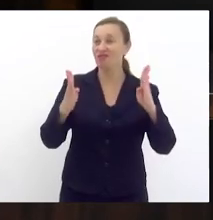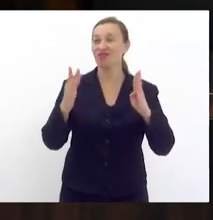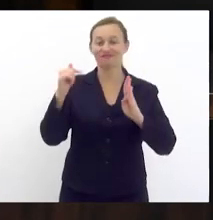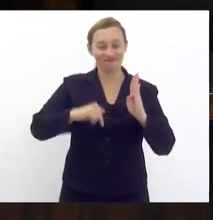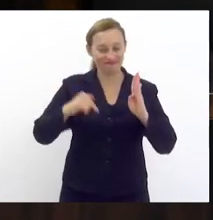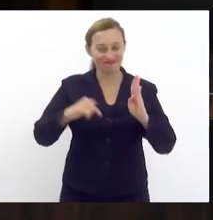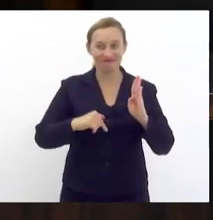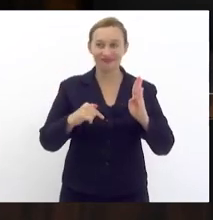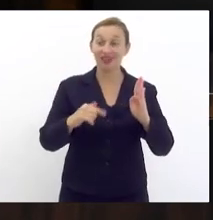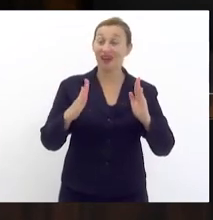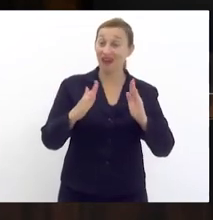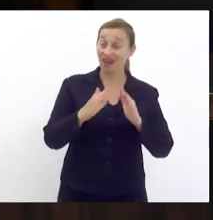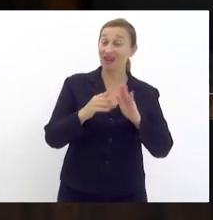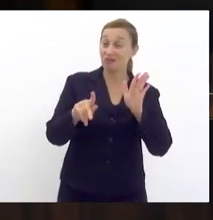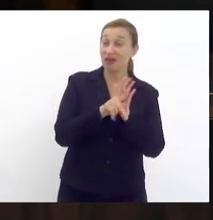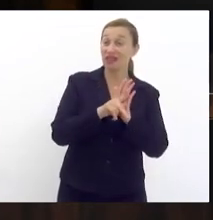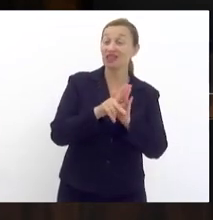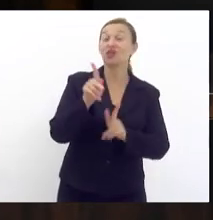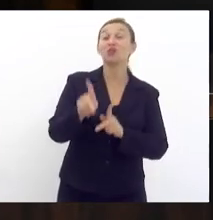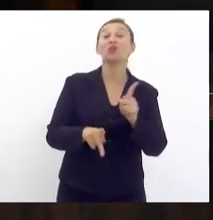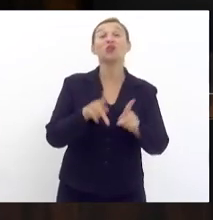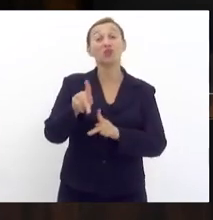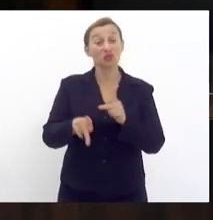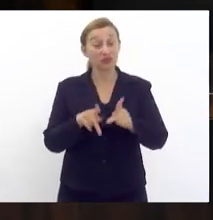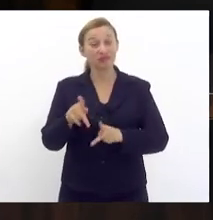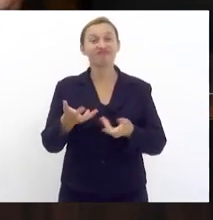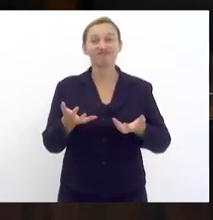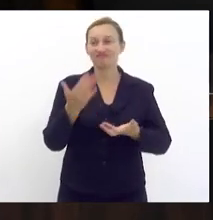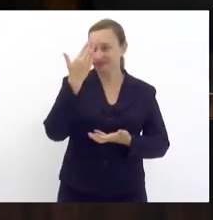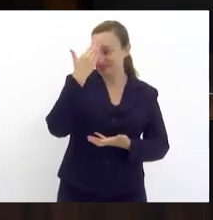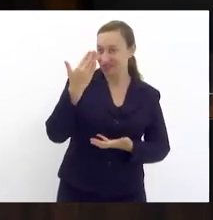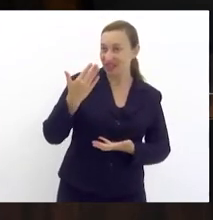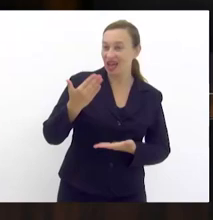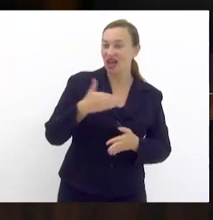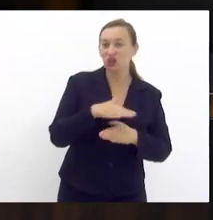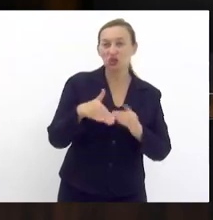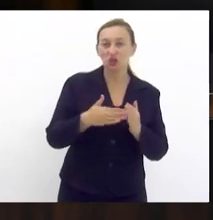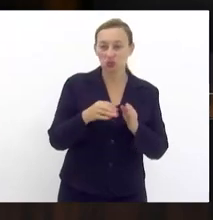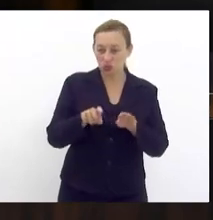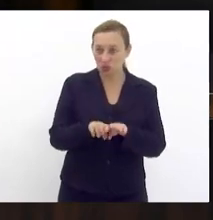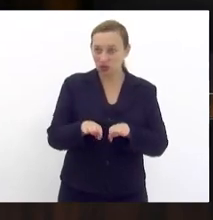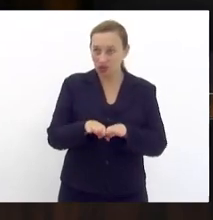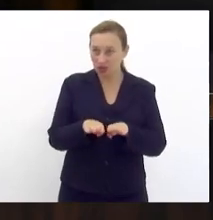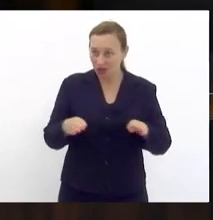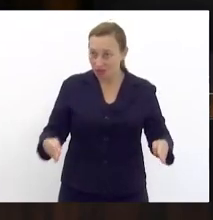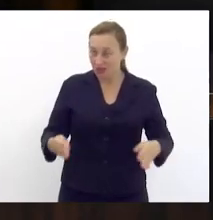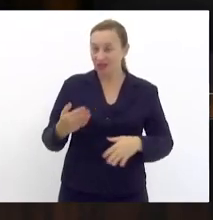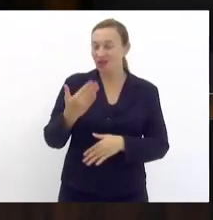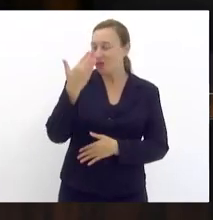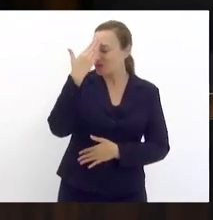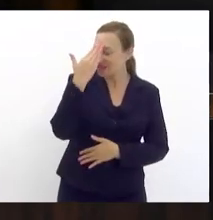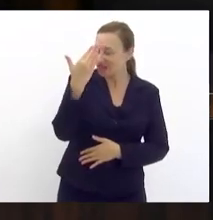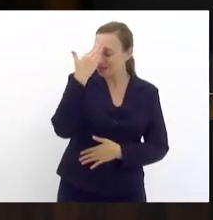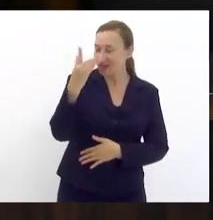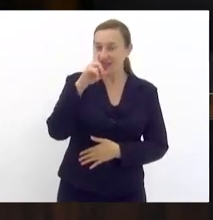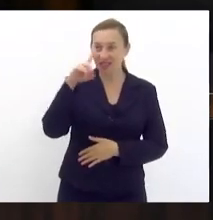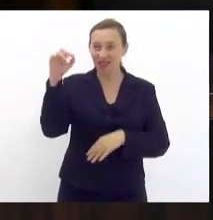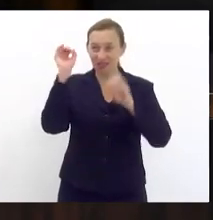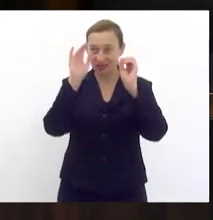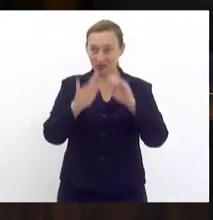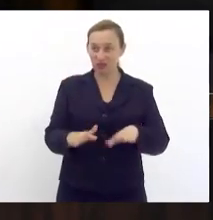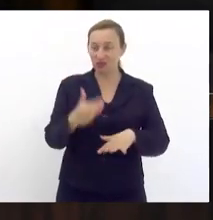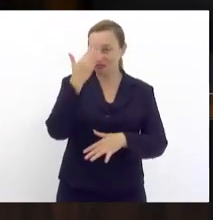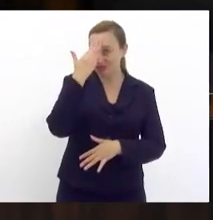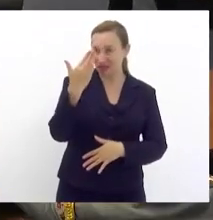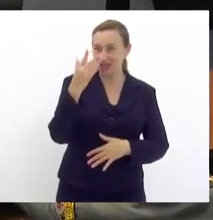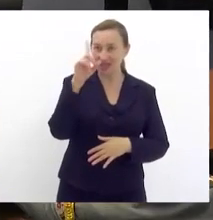que essa casa aqui é a casa do povo. Quero agradecer a todos da mesa aqui, tá bom? Meu muito obrigado, que Deus abençoe. Obrigado,